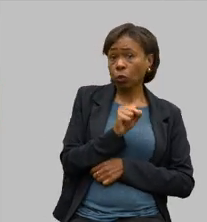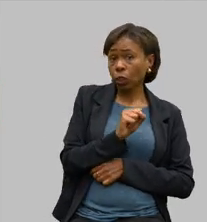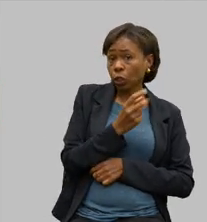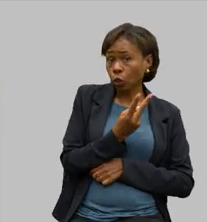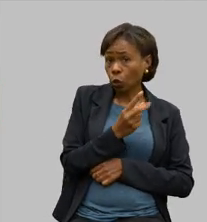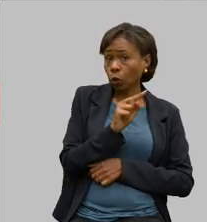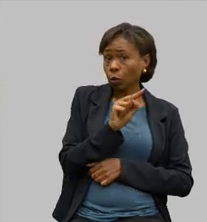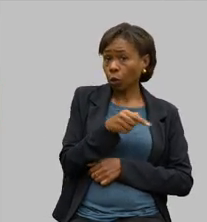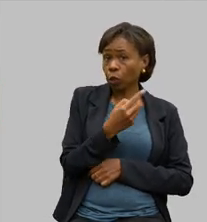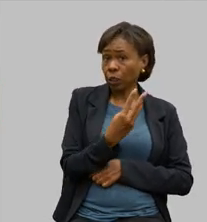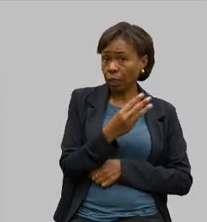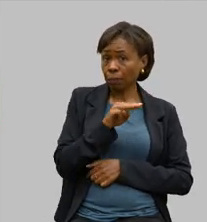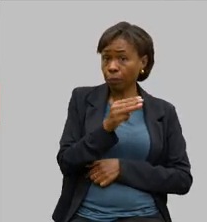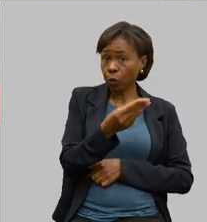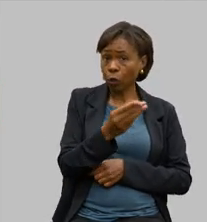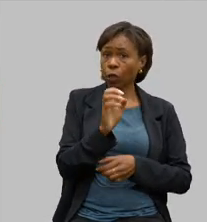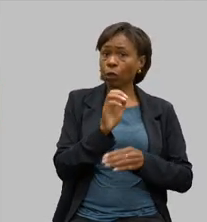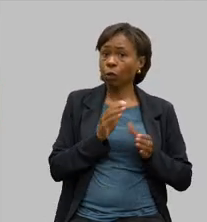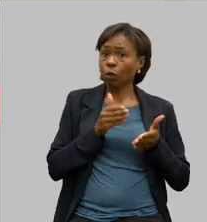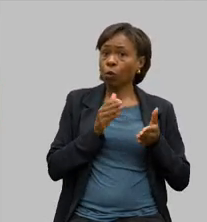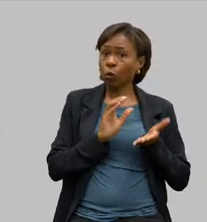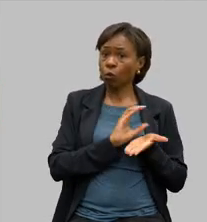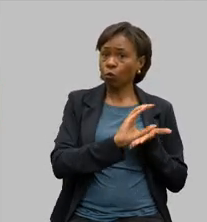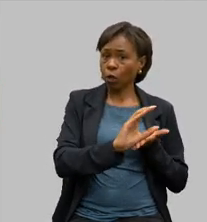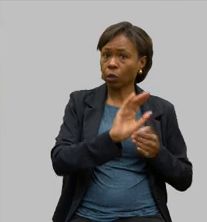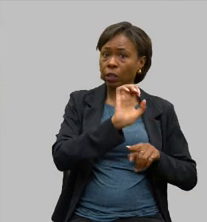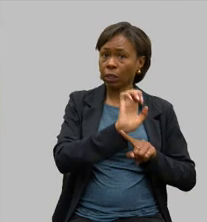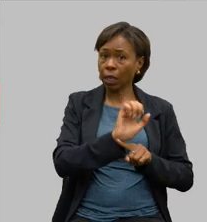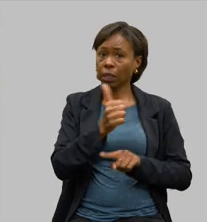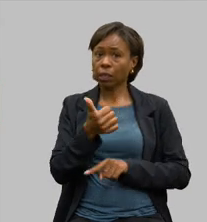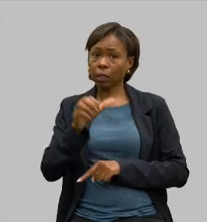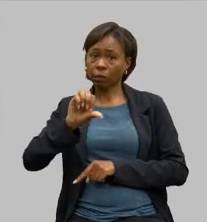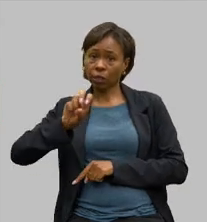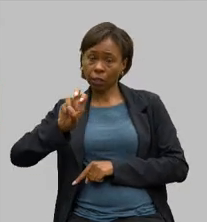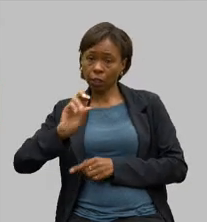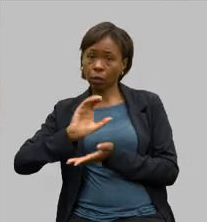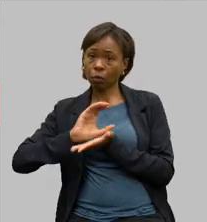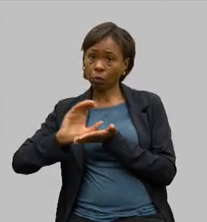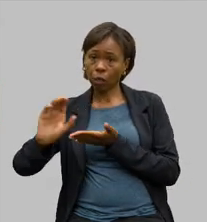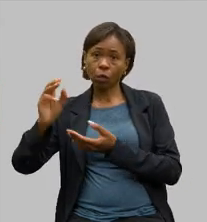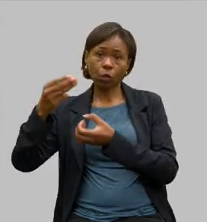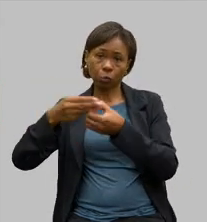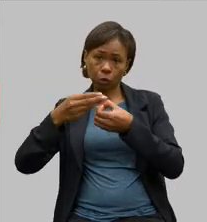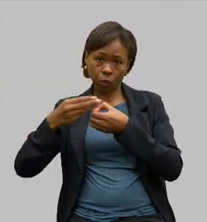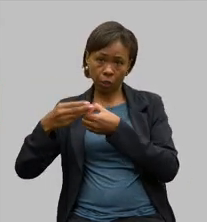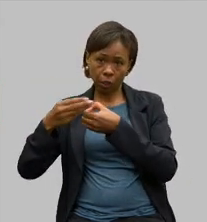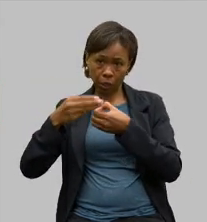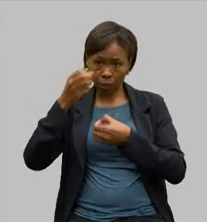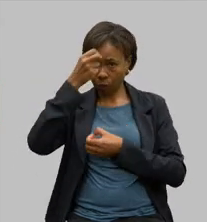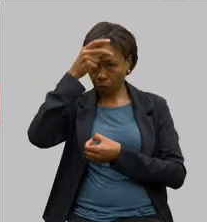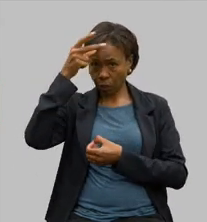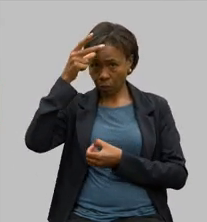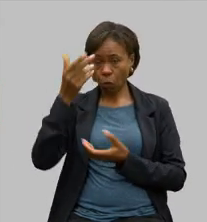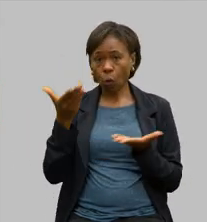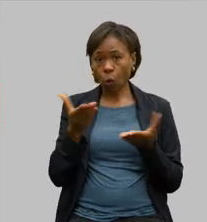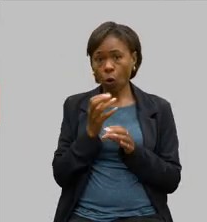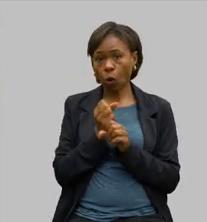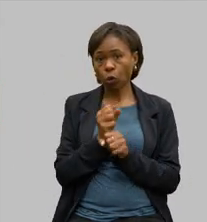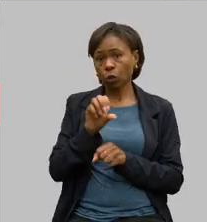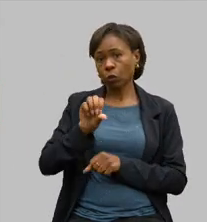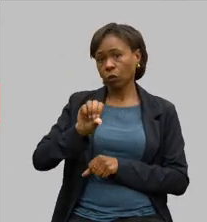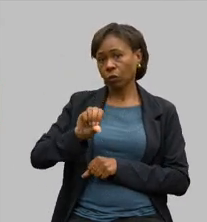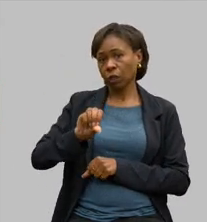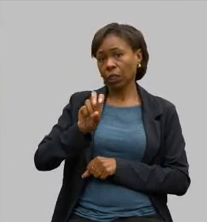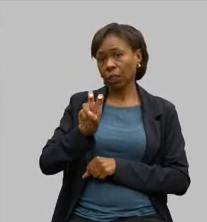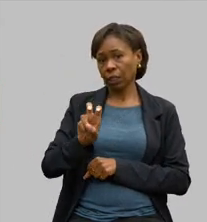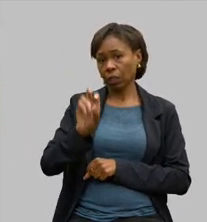182.1 milhões para o estado 195 paraos municípios hoje nós temos 95% dos projetos da Lei